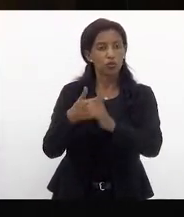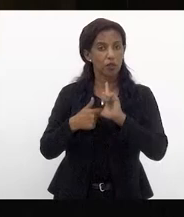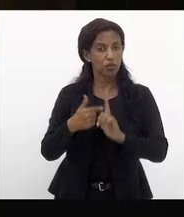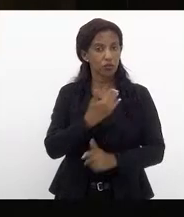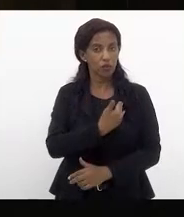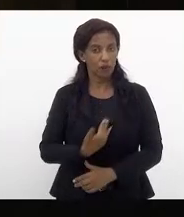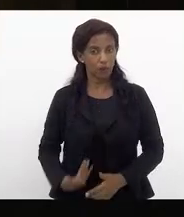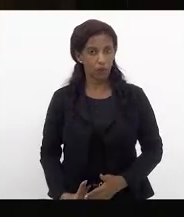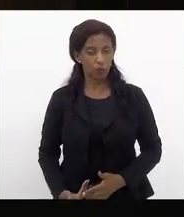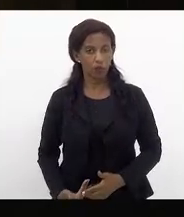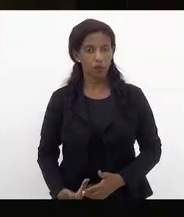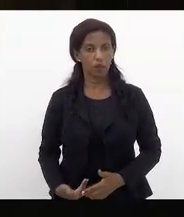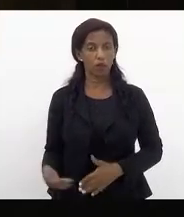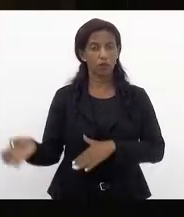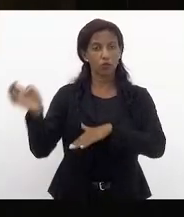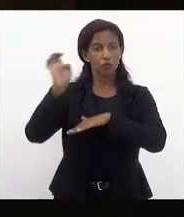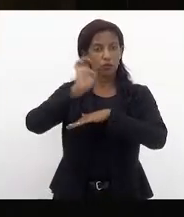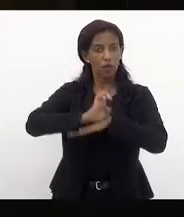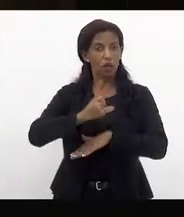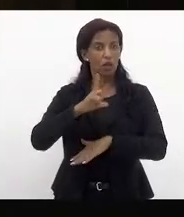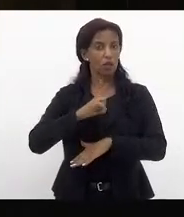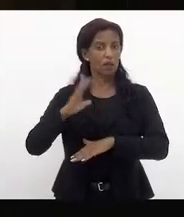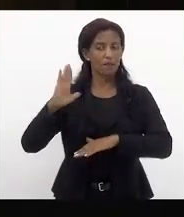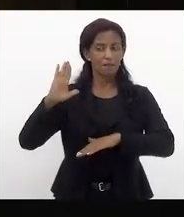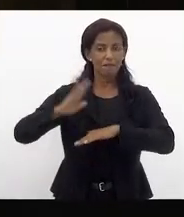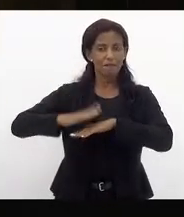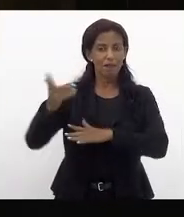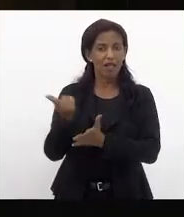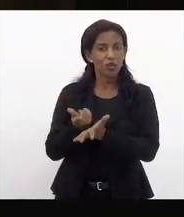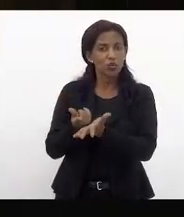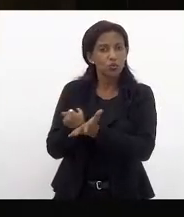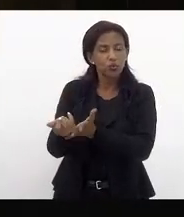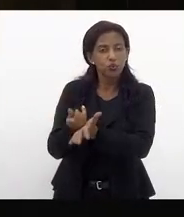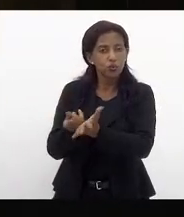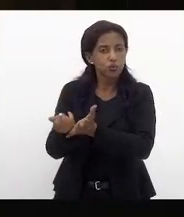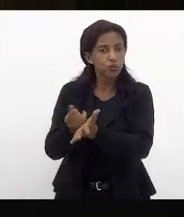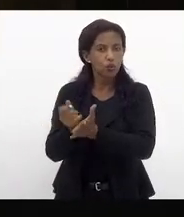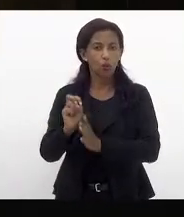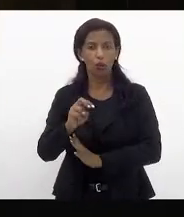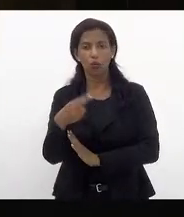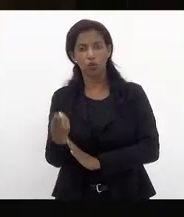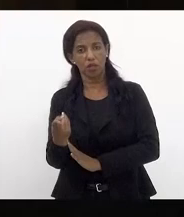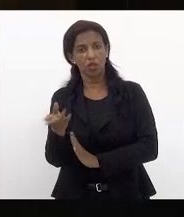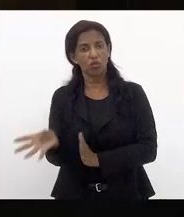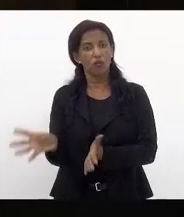pública dos estados que têm mais capacidade orçamentária. Ou seja, foi